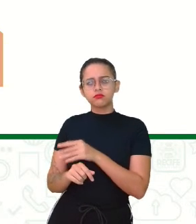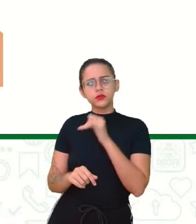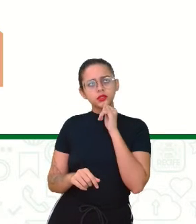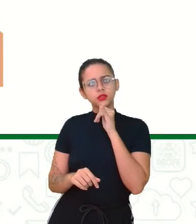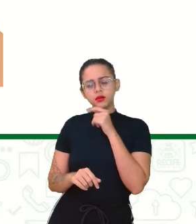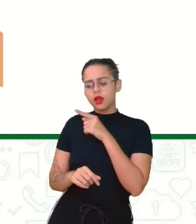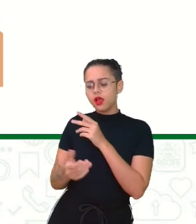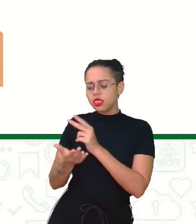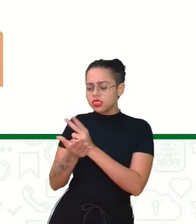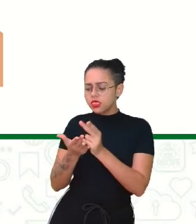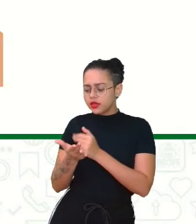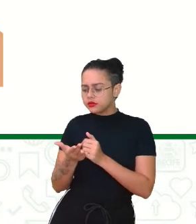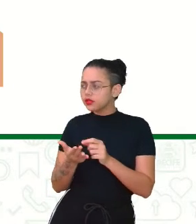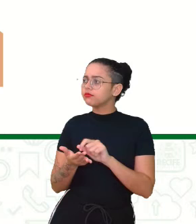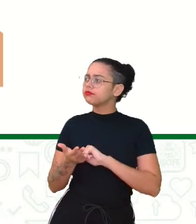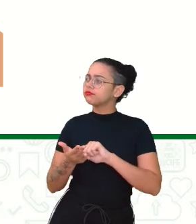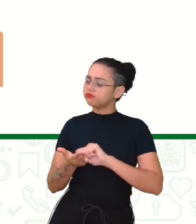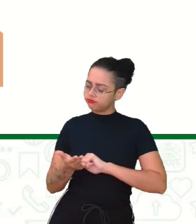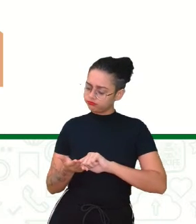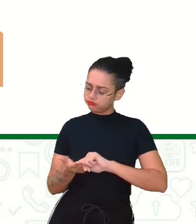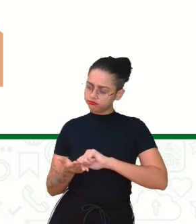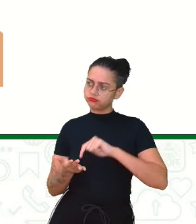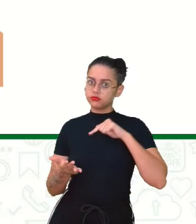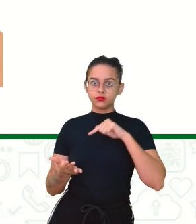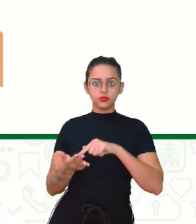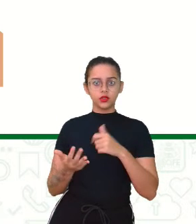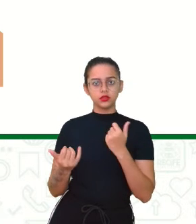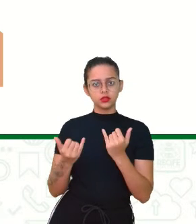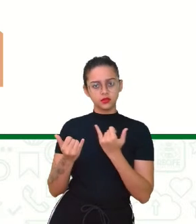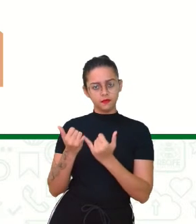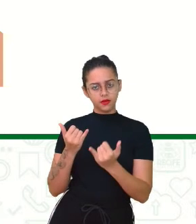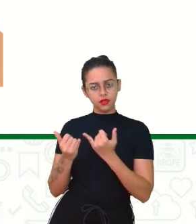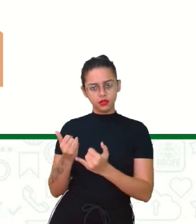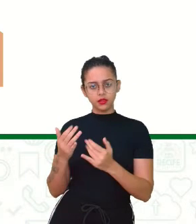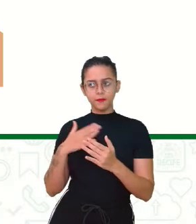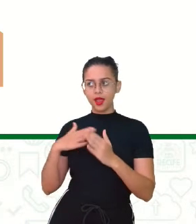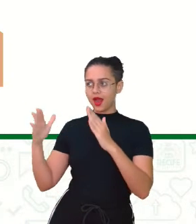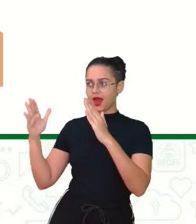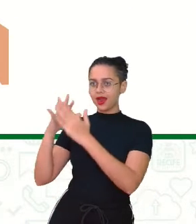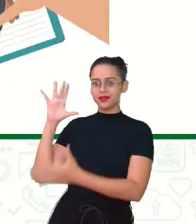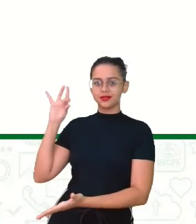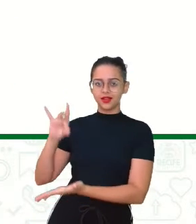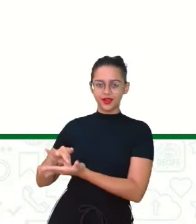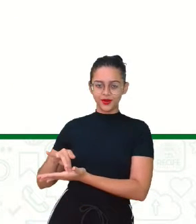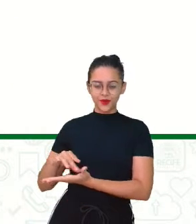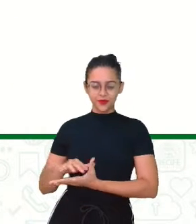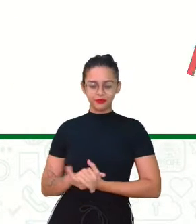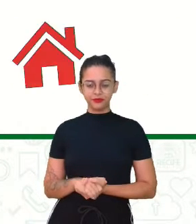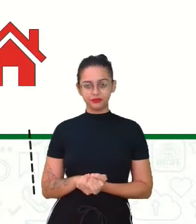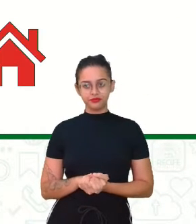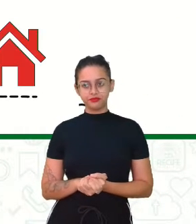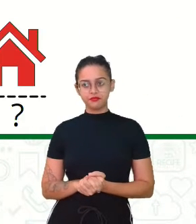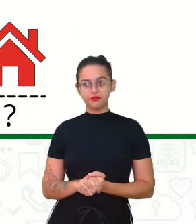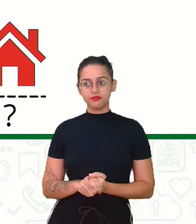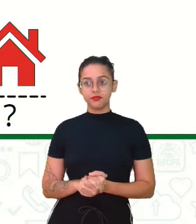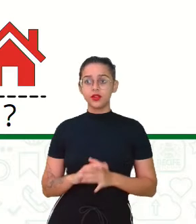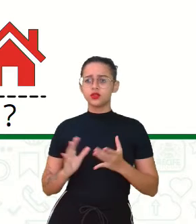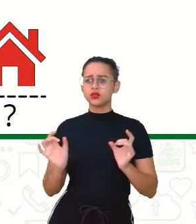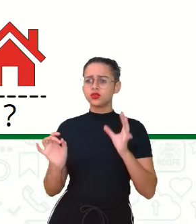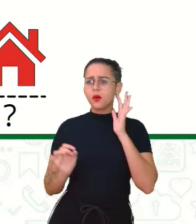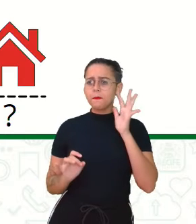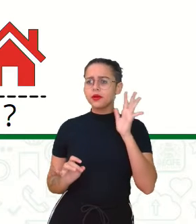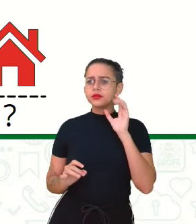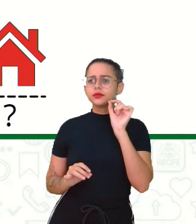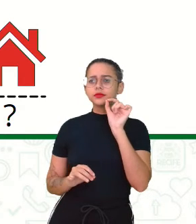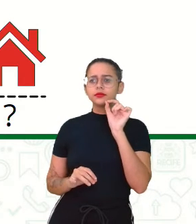que aquele desenho que está no meu caderno, ele é semelhante à minha casa real, tá certo? Então é só imaginar o